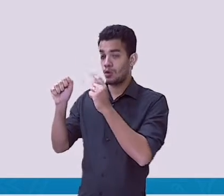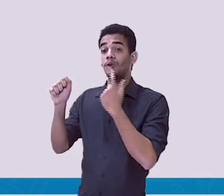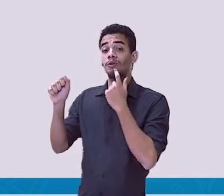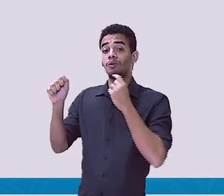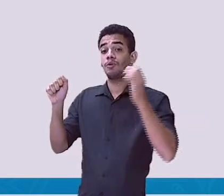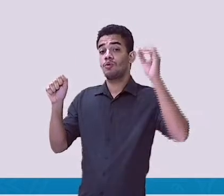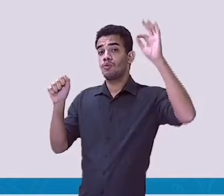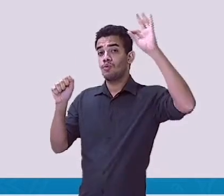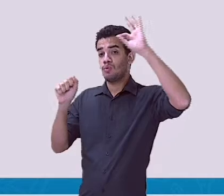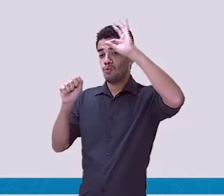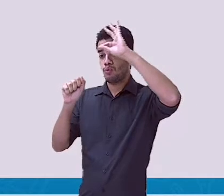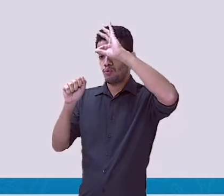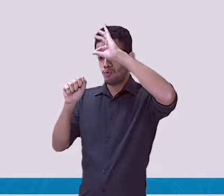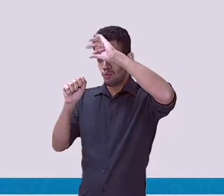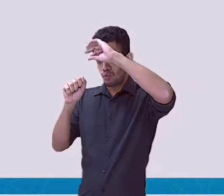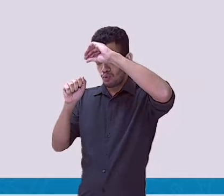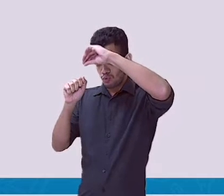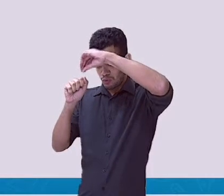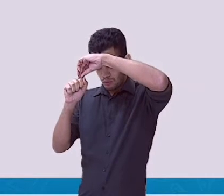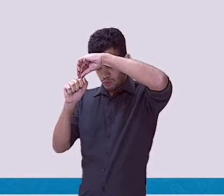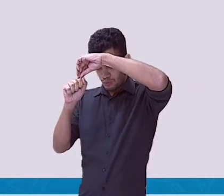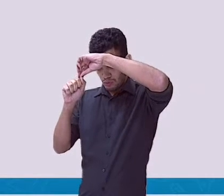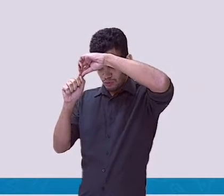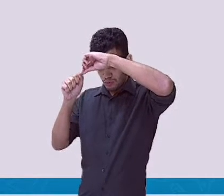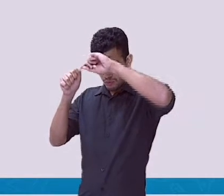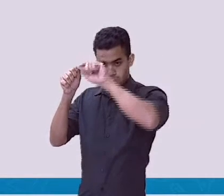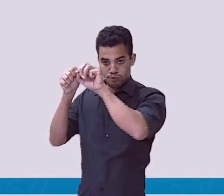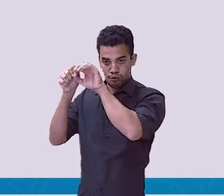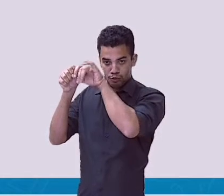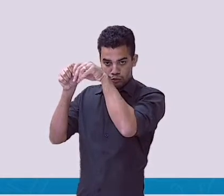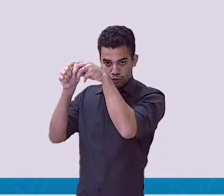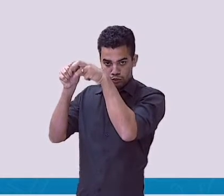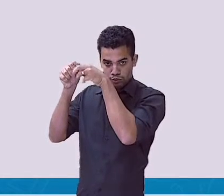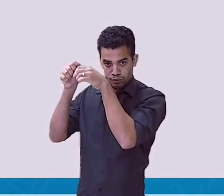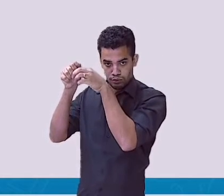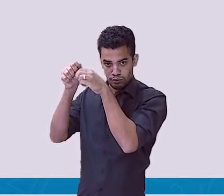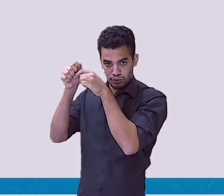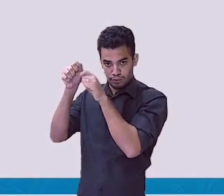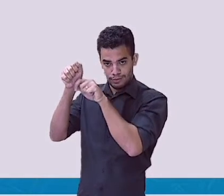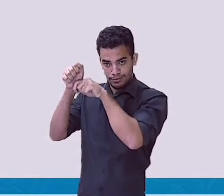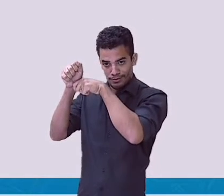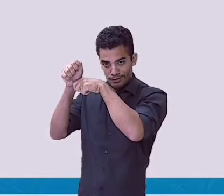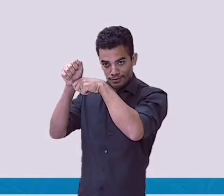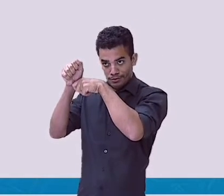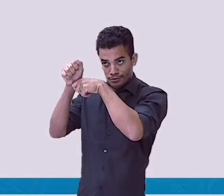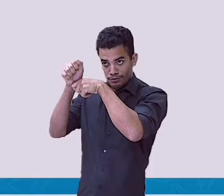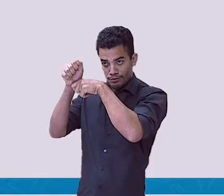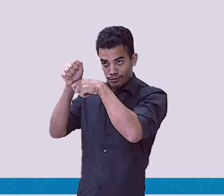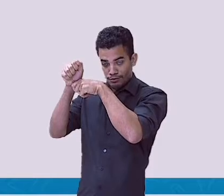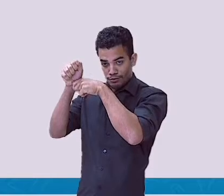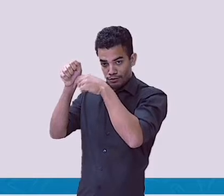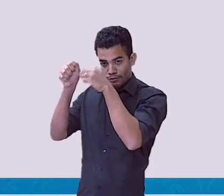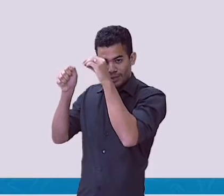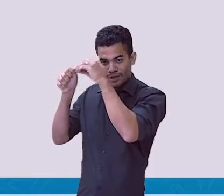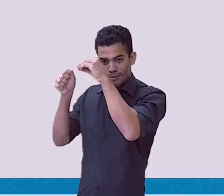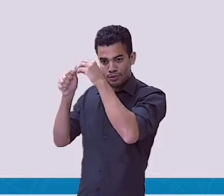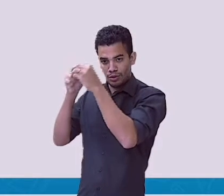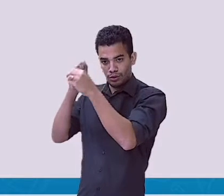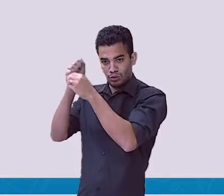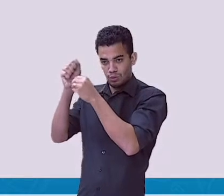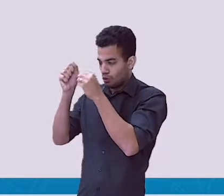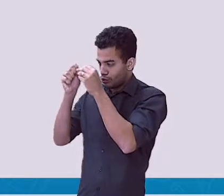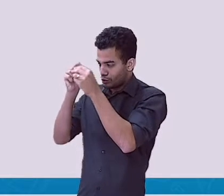vai cair no átrio direito, passar pelo ventrículo direito. Com a pulsação, ele vai ser levado para o ventrículo